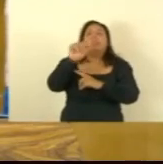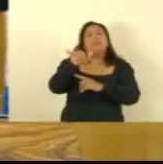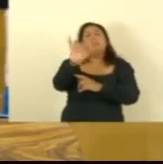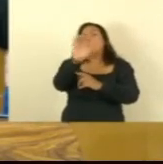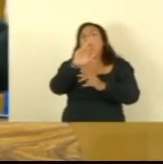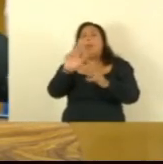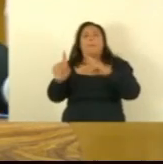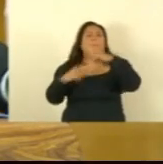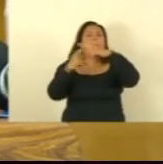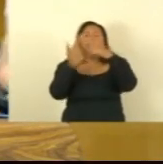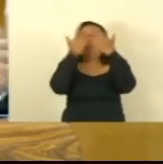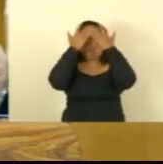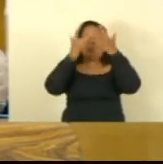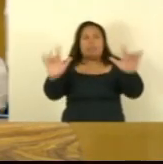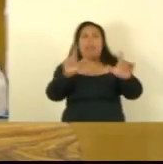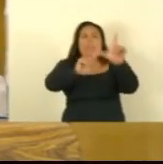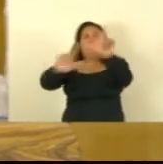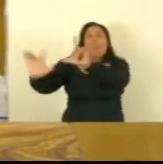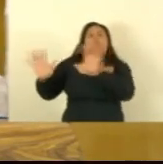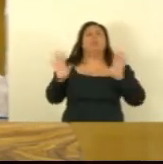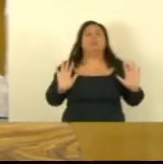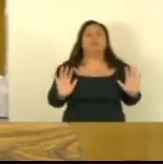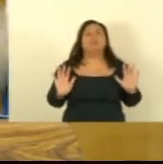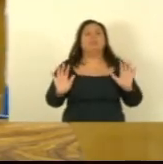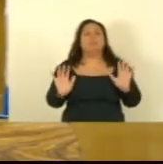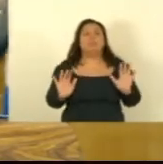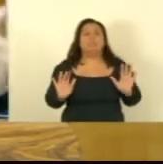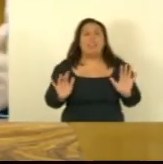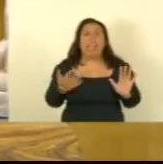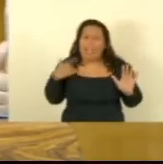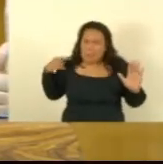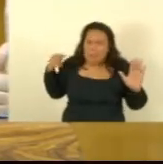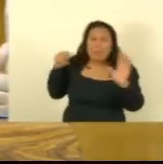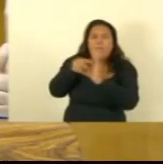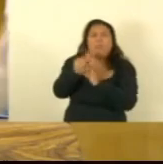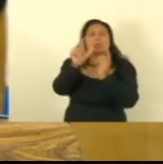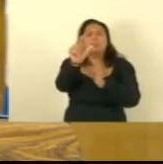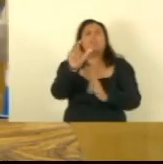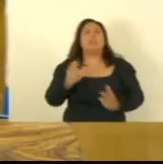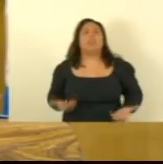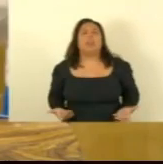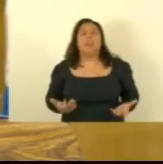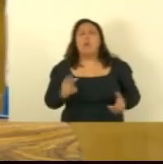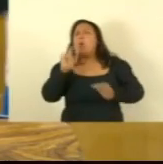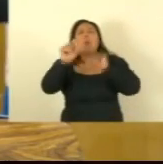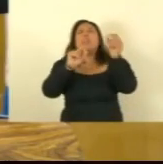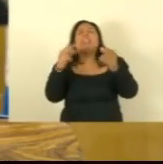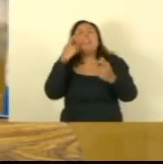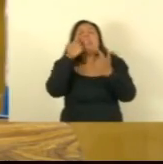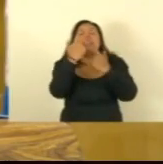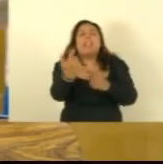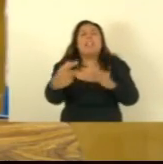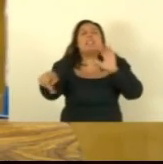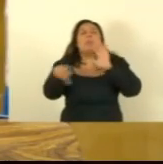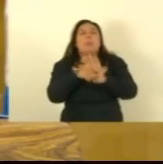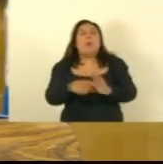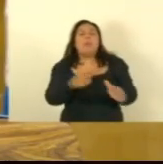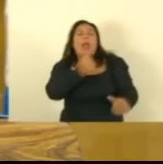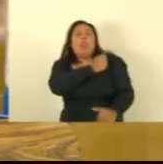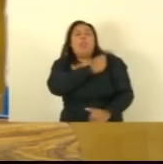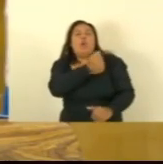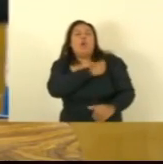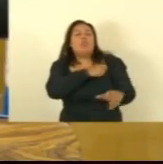LGBTQIY+, que eu não sei nem mais que sigla é essa. E eu pergunto, o que é que isso interessa a alunos